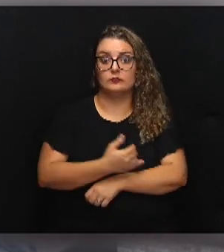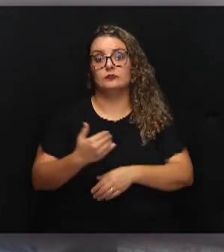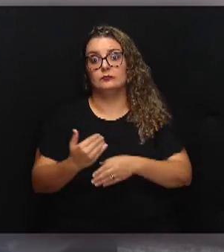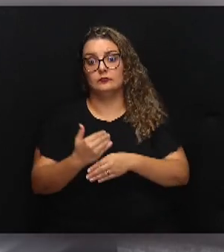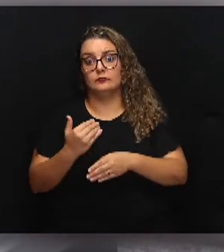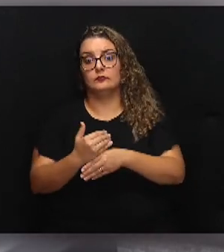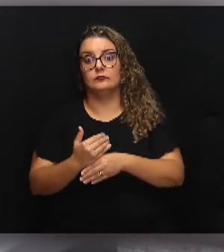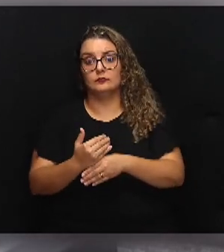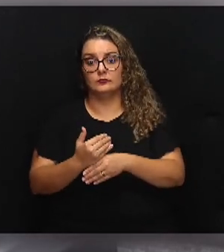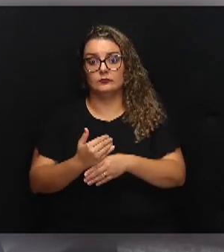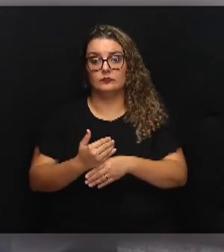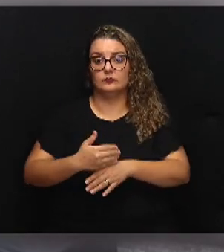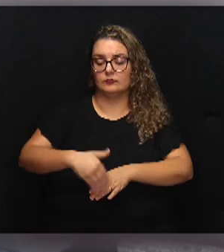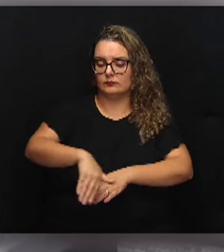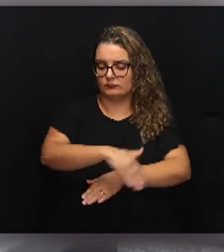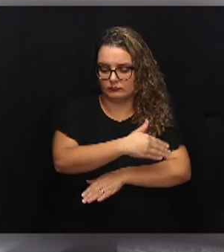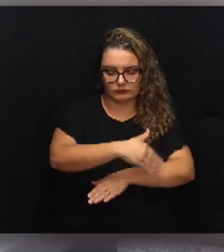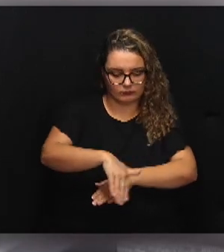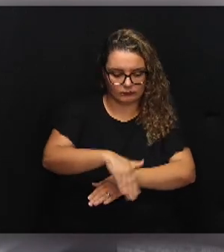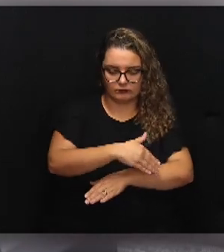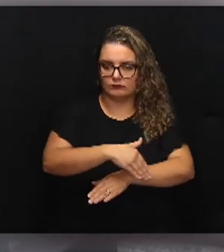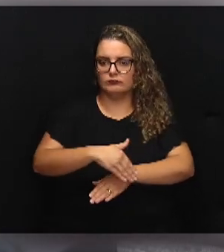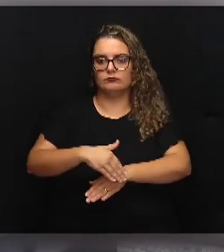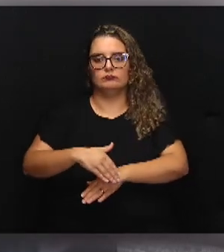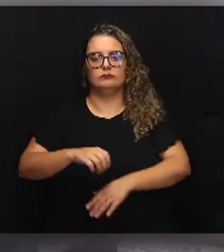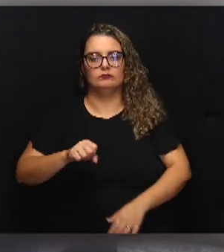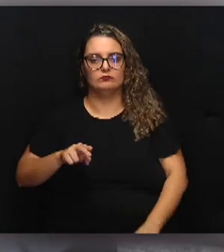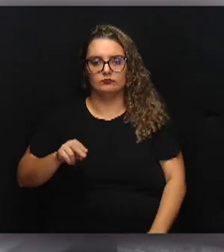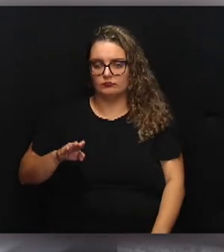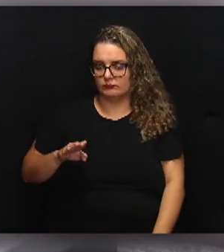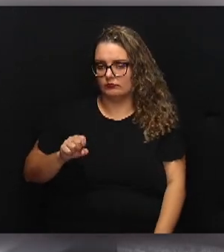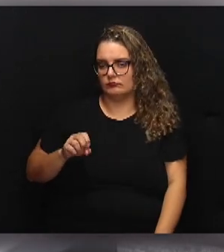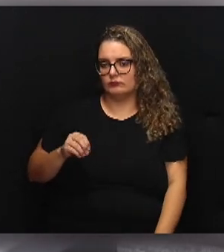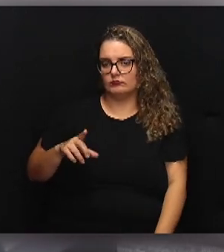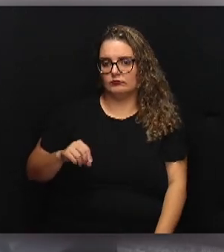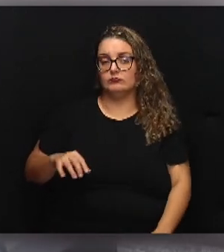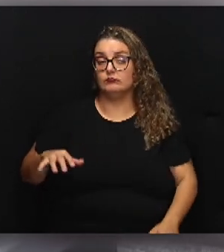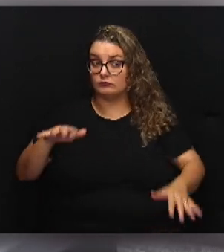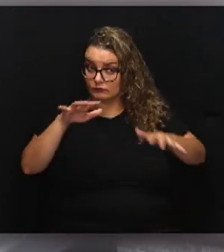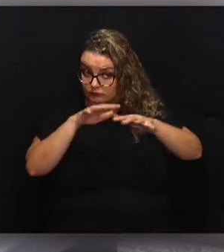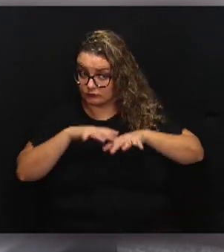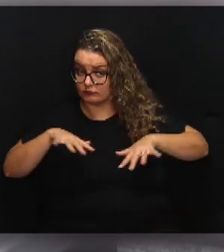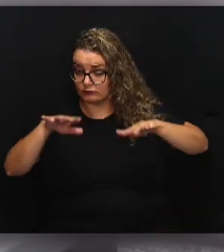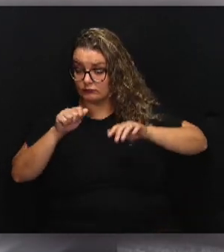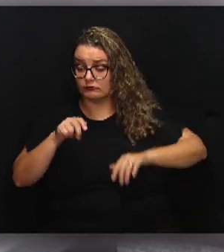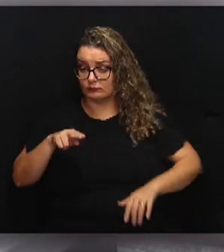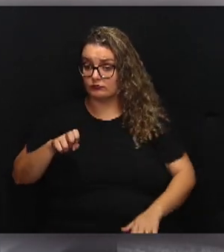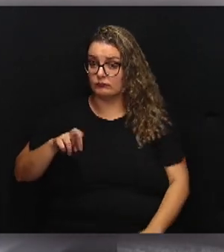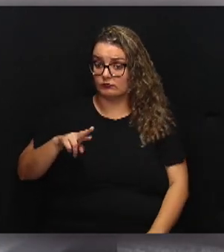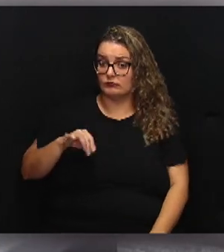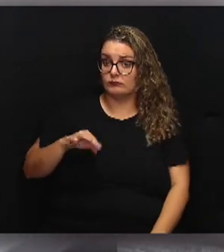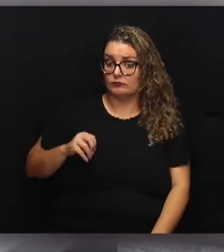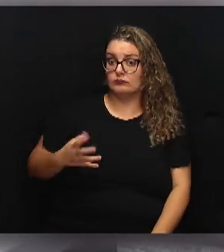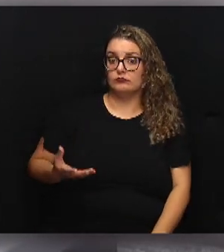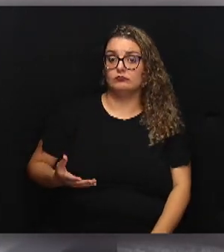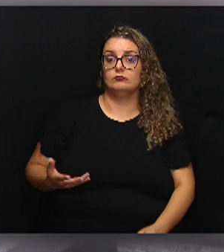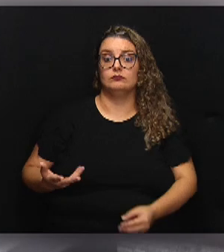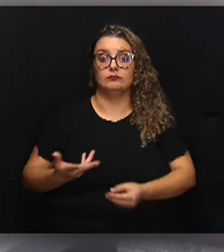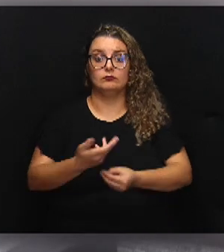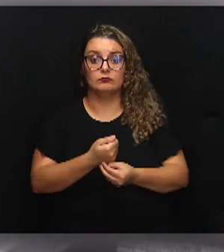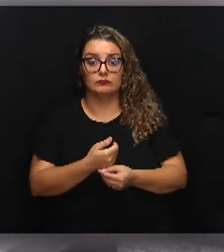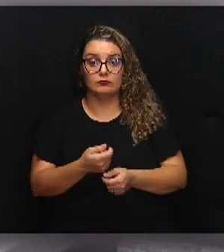passam por vias públicas, pelo nosso subsolo, pelo nosso espaço aéreo, também pelas obras de arte de